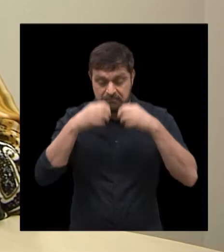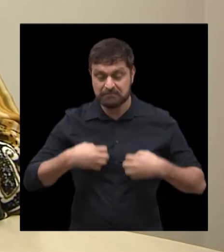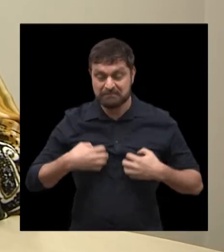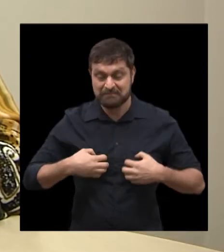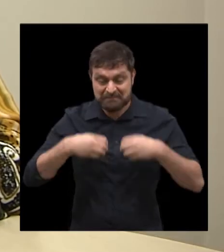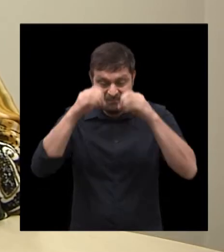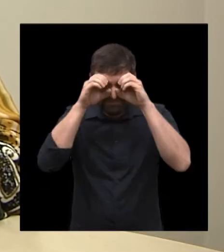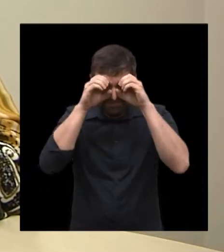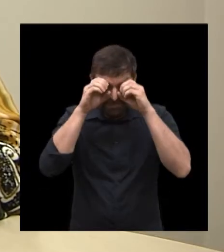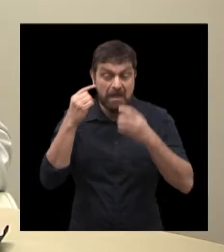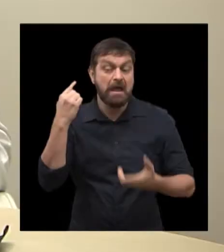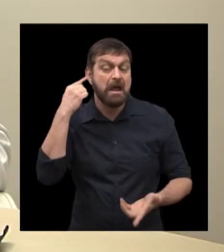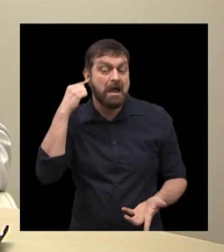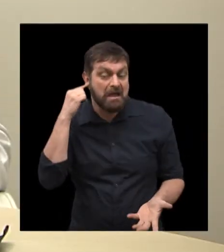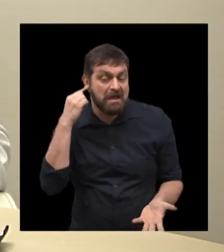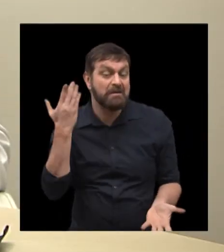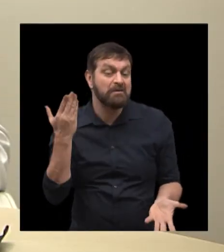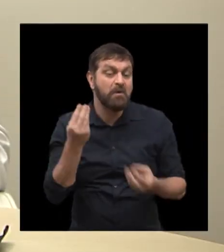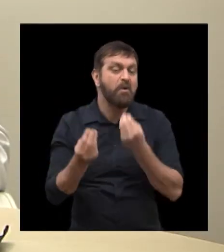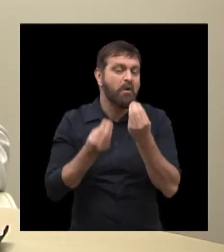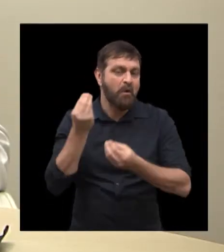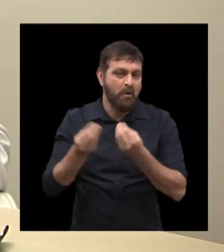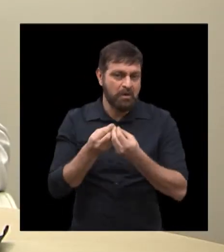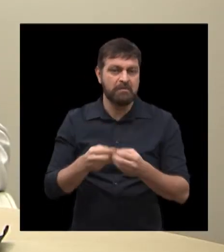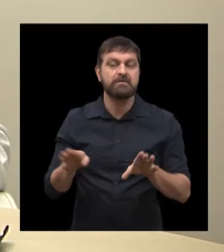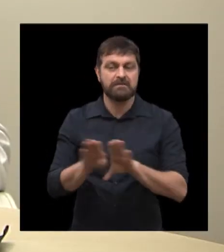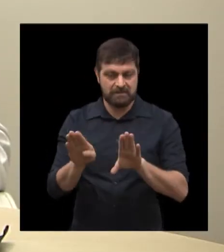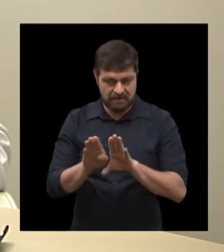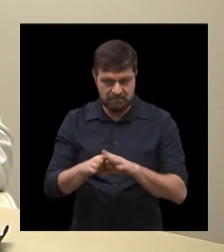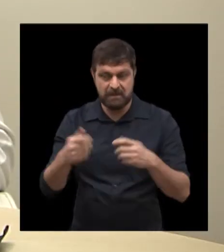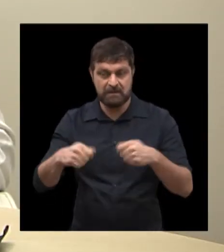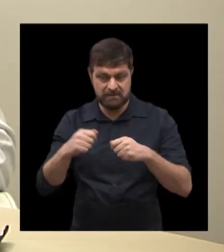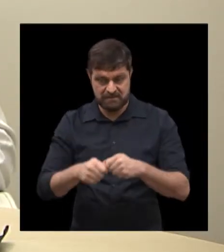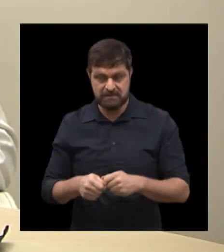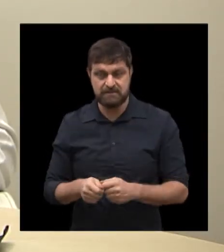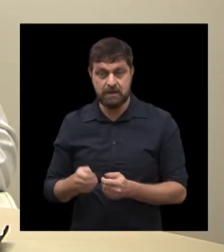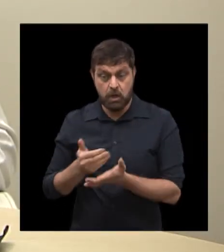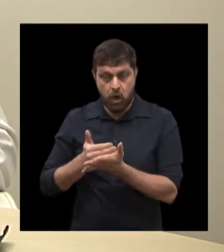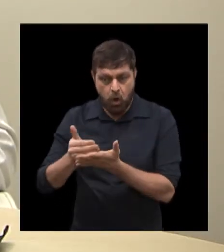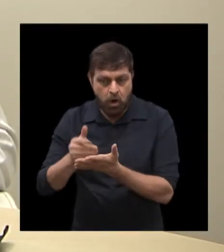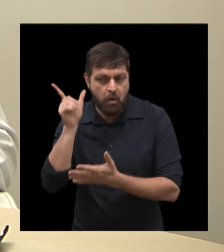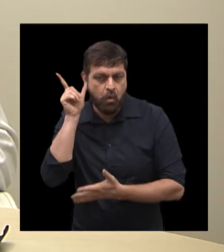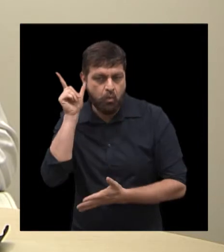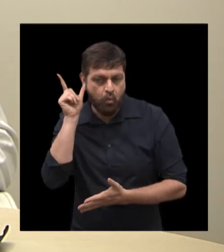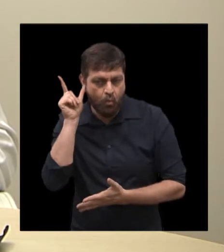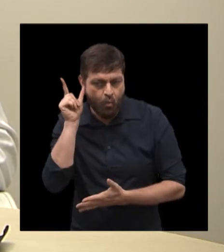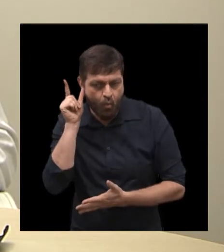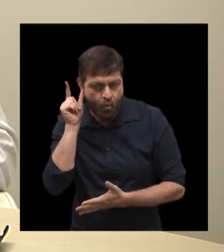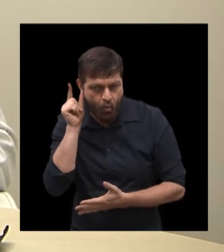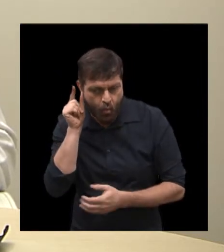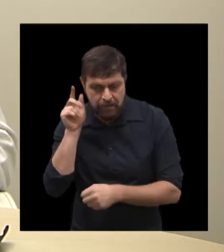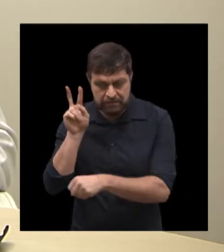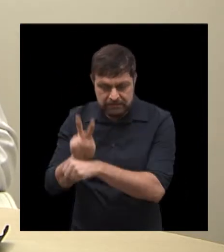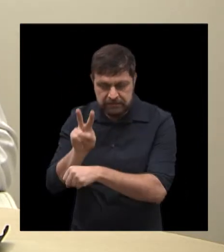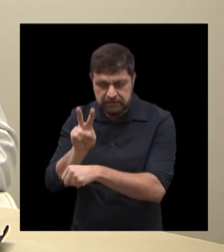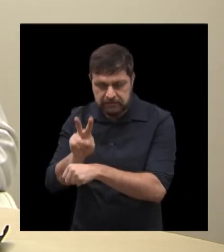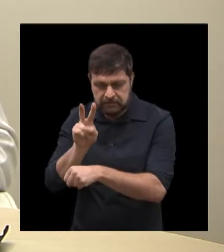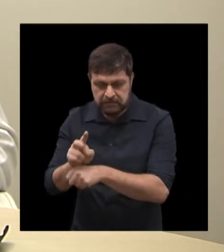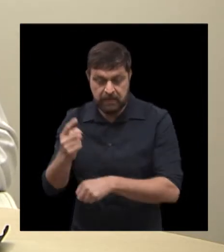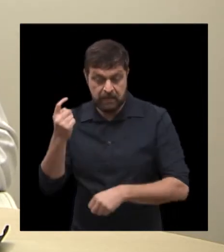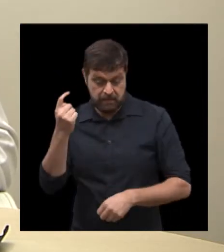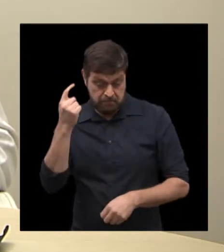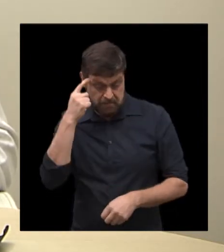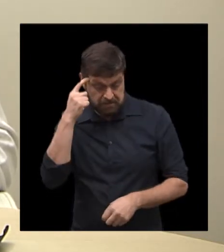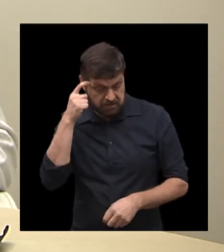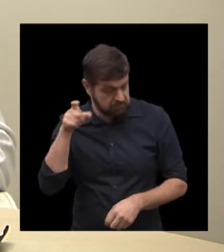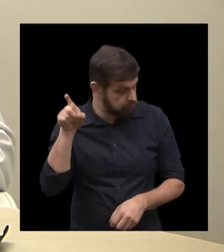uma prática boa essa, né? Sim, sim, claro. A perda auditiva, quando tratada desde o início, até pensando já no uso da